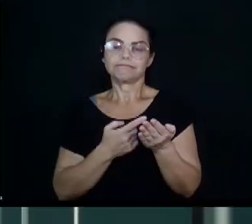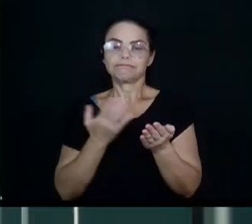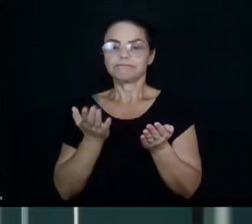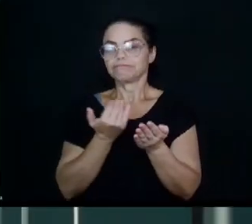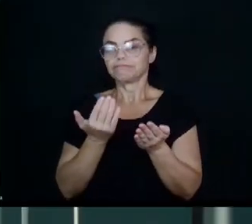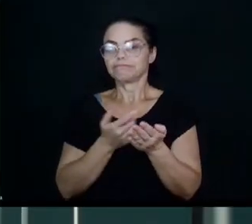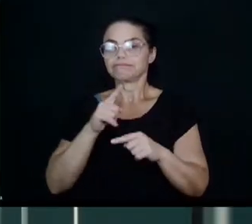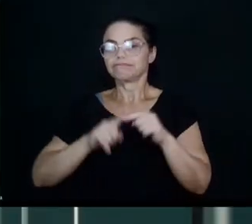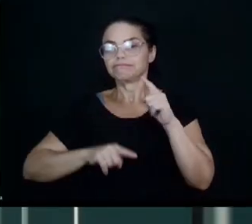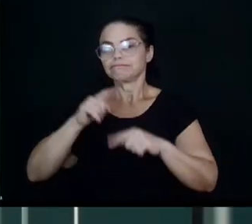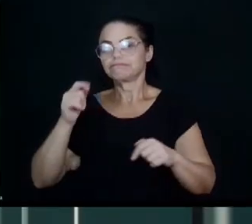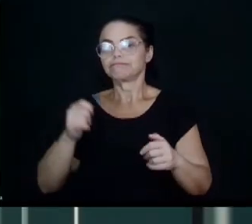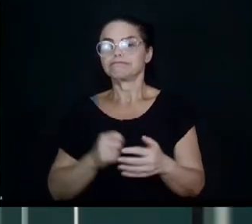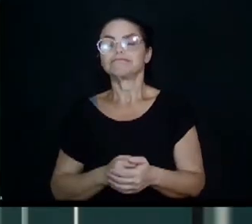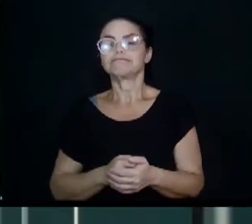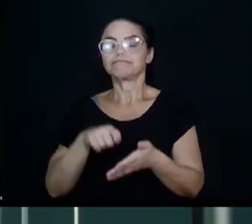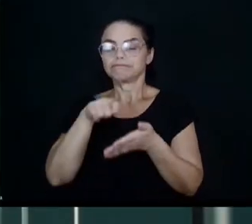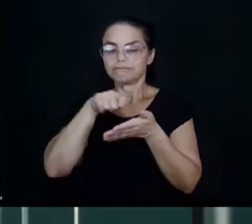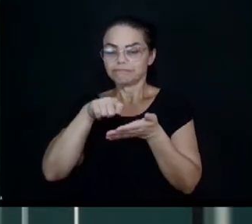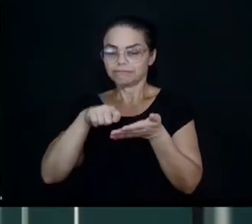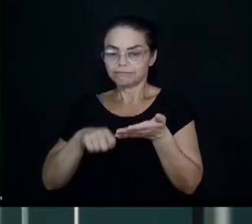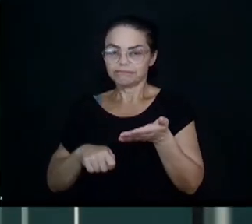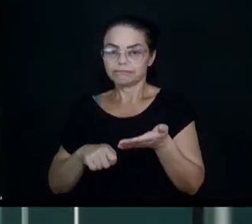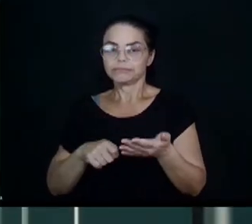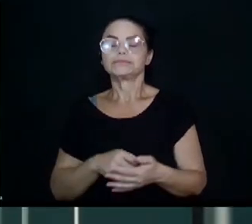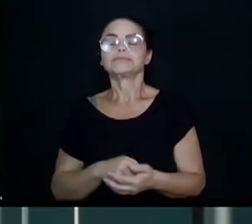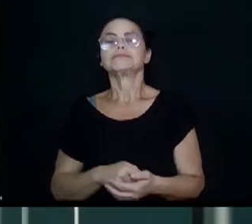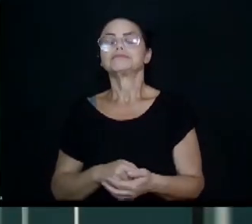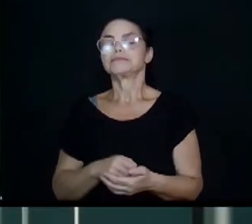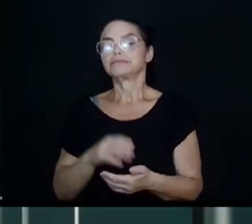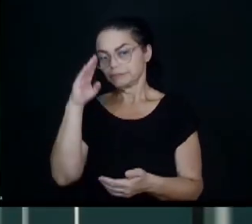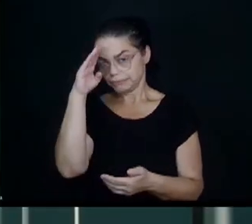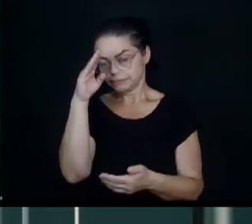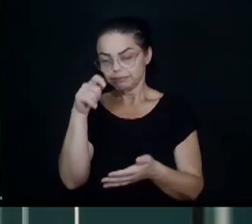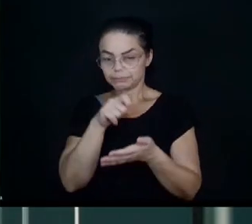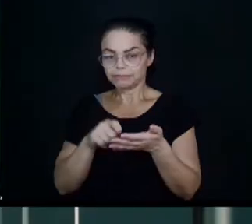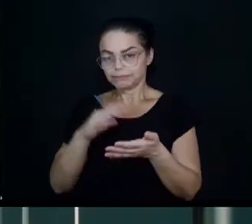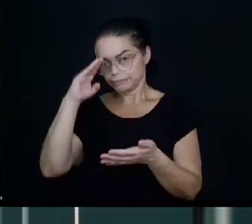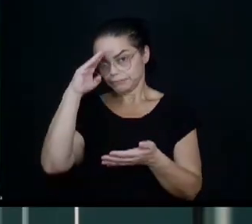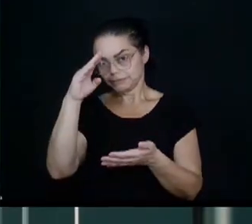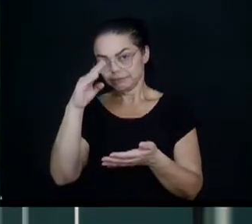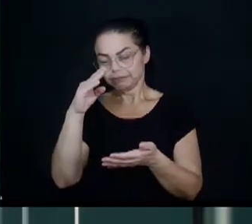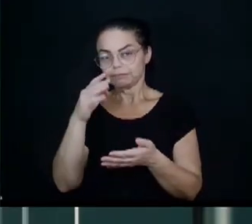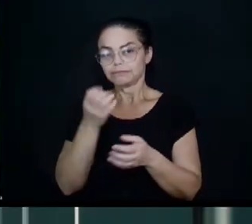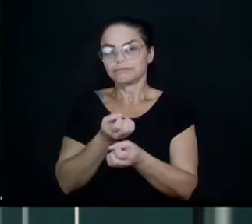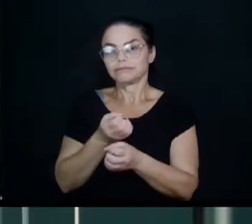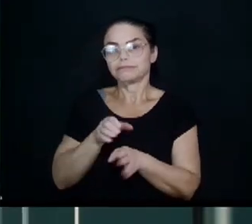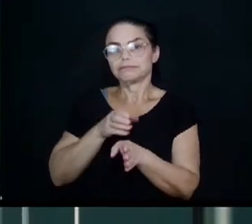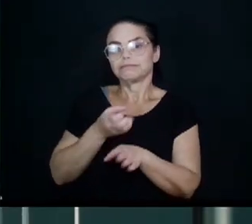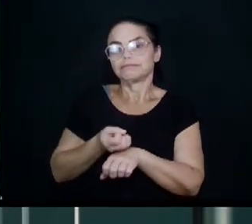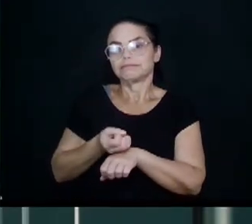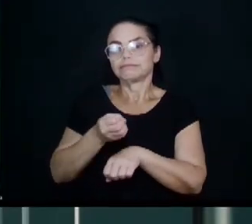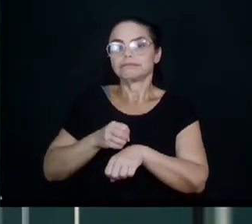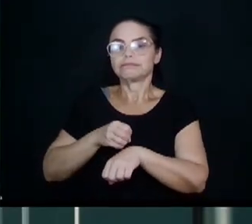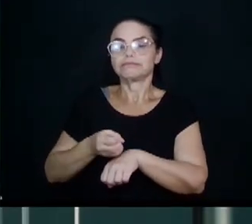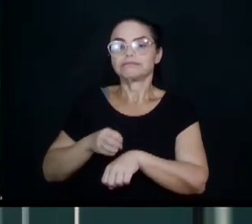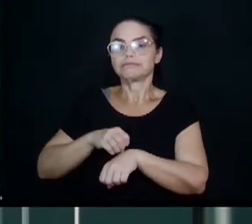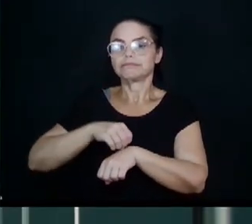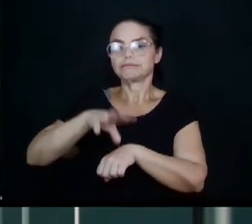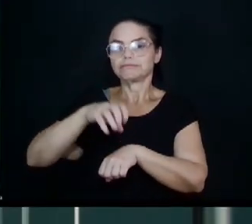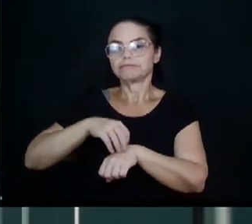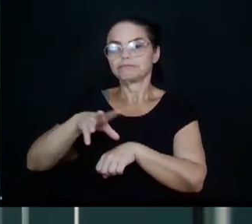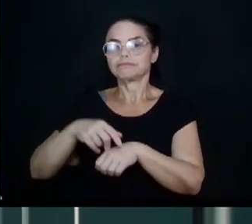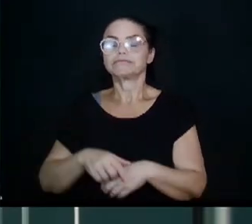fazer anotações, que são as principais anotações, as principais orientações que serão dadas para o aluno naquele primeiro